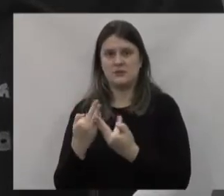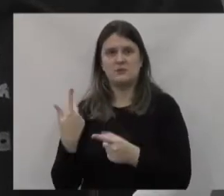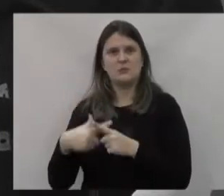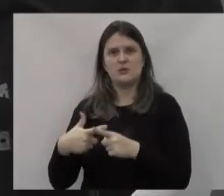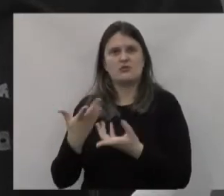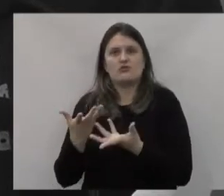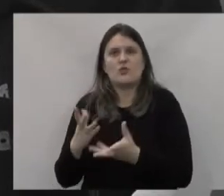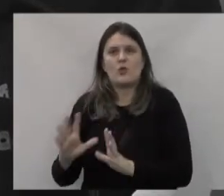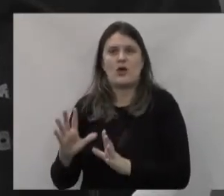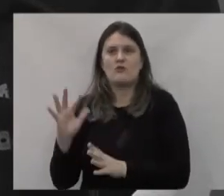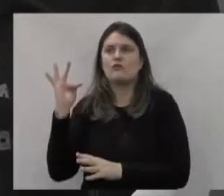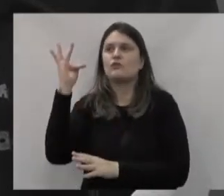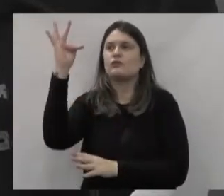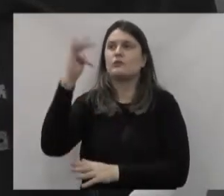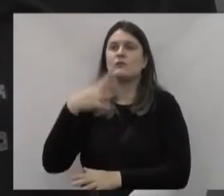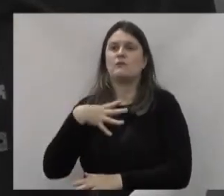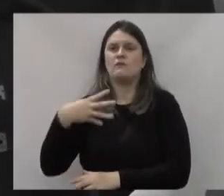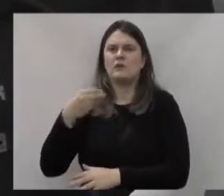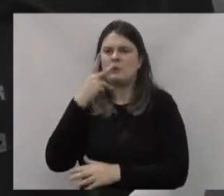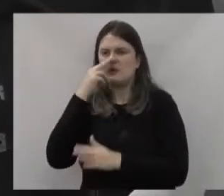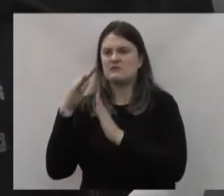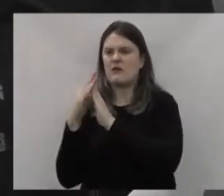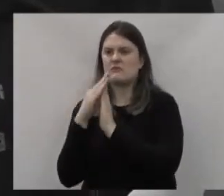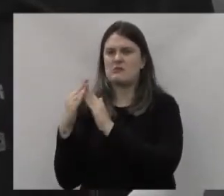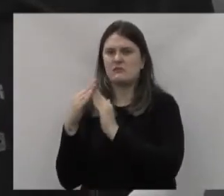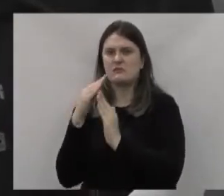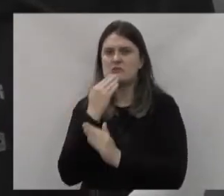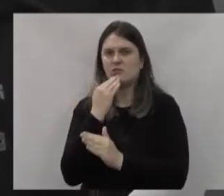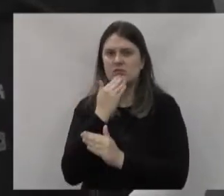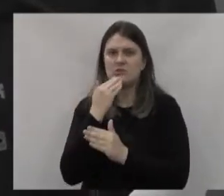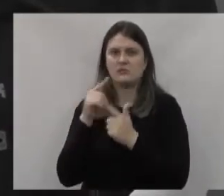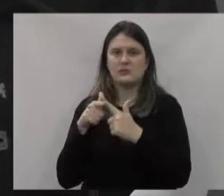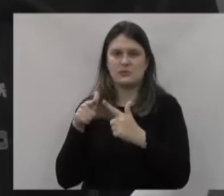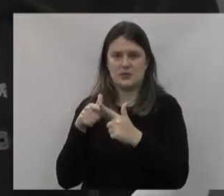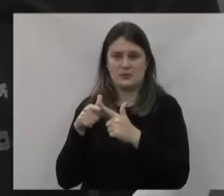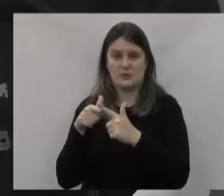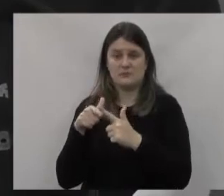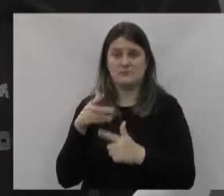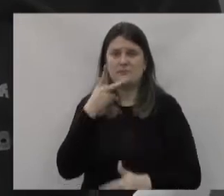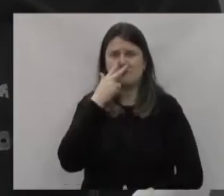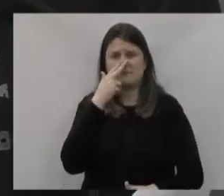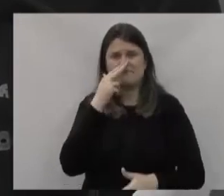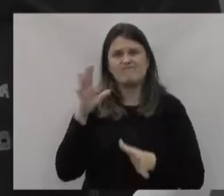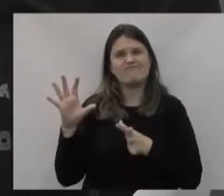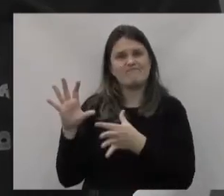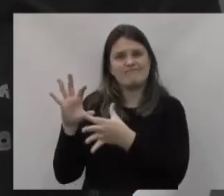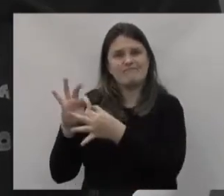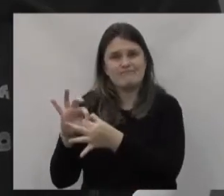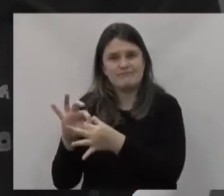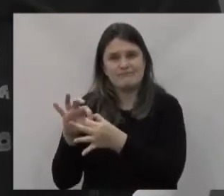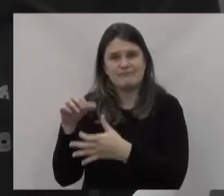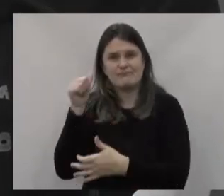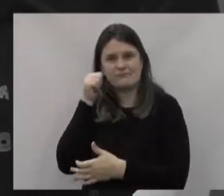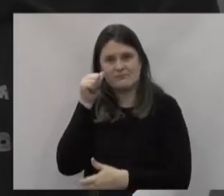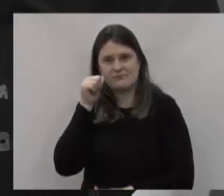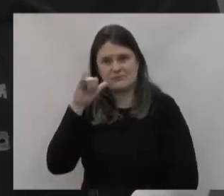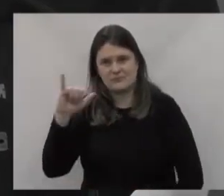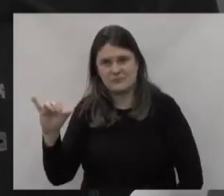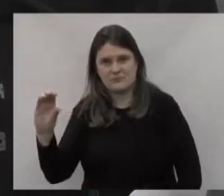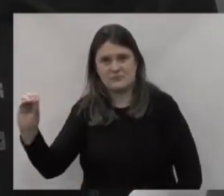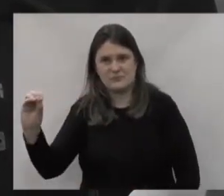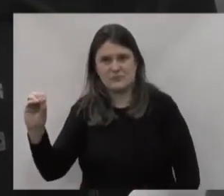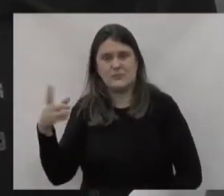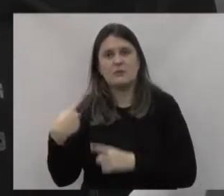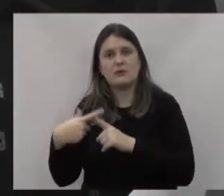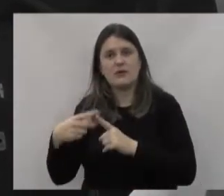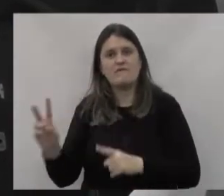não quer deixar de herança para os filhos o lar desfeito que ela tinha. E isso me traz uma conexão muito forte com a Jo.